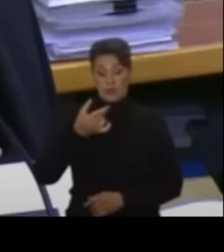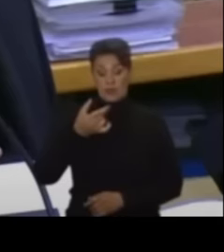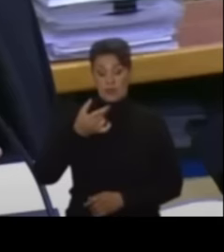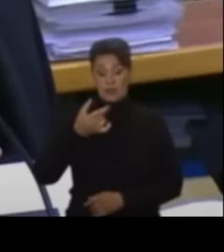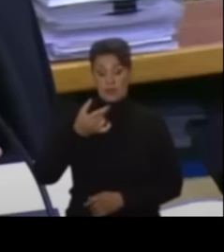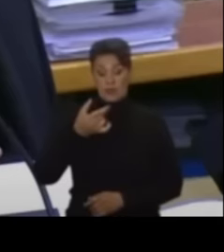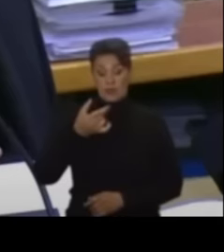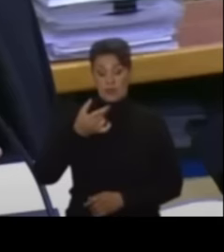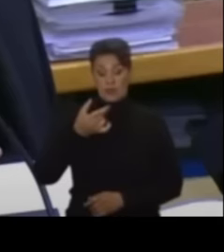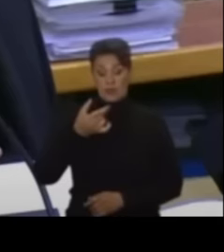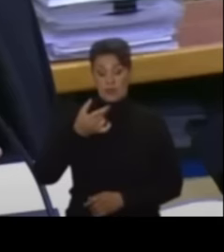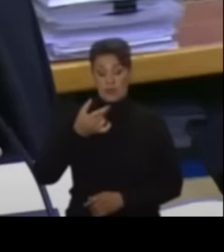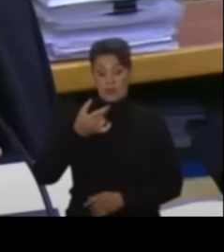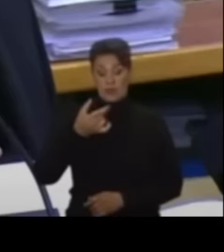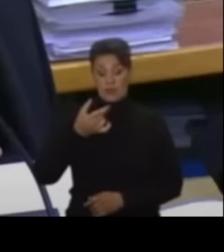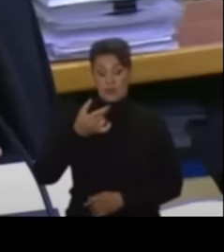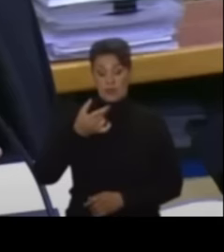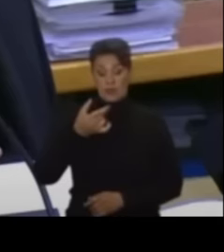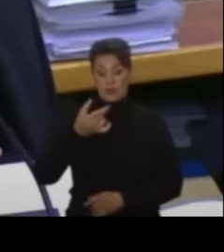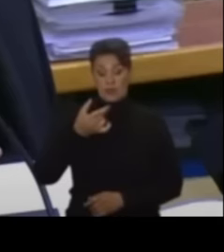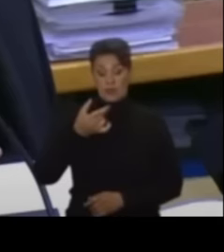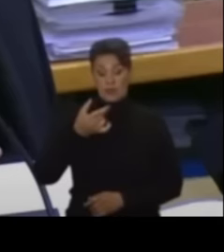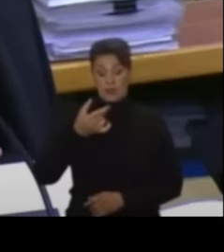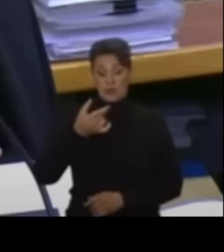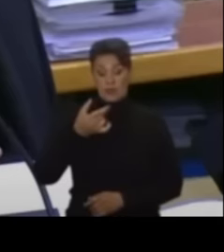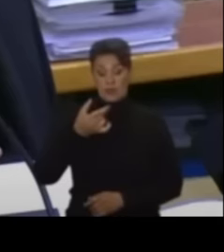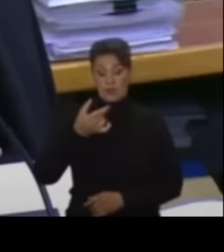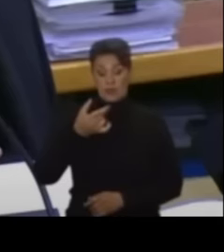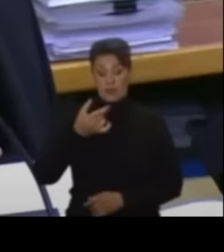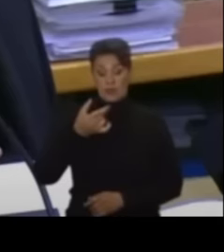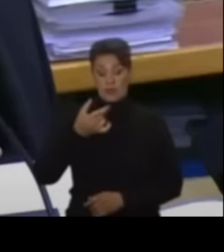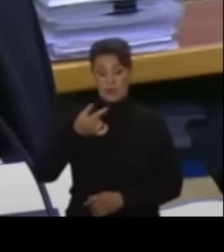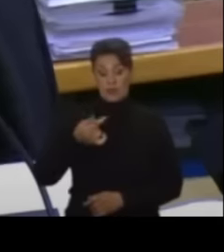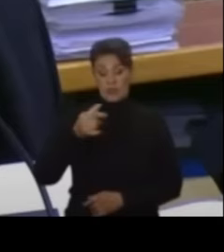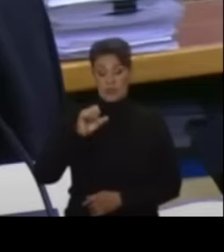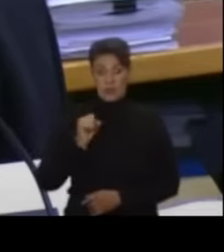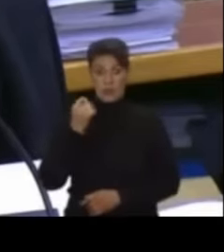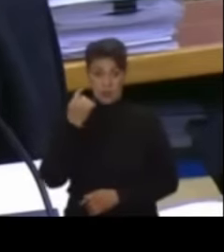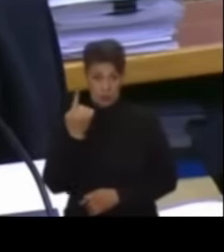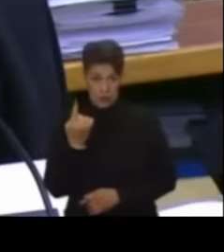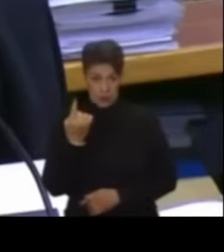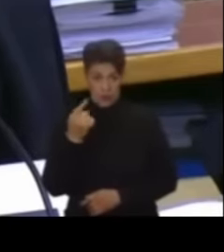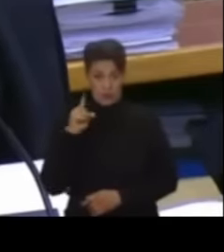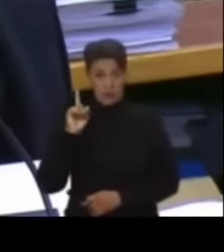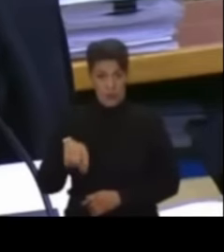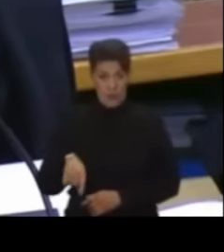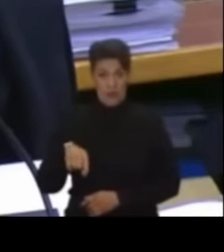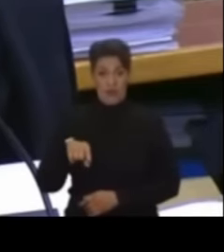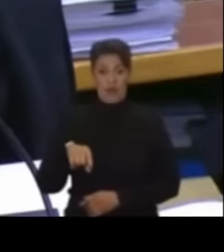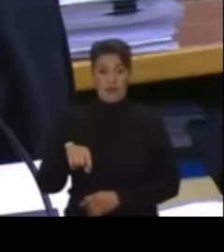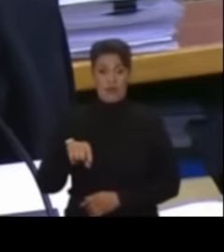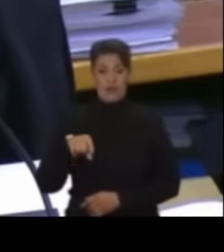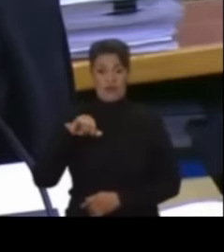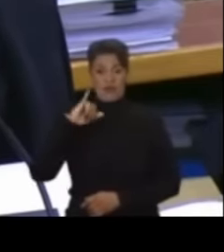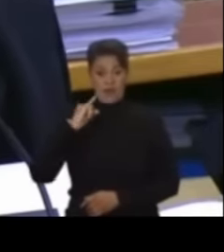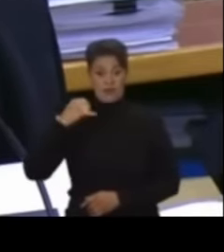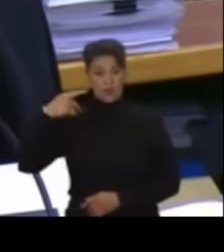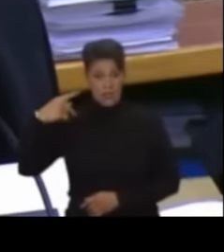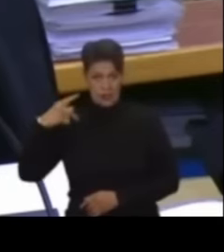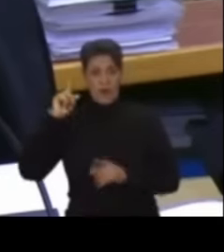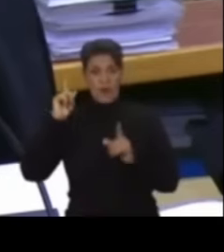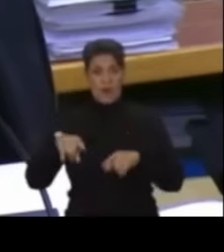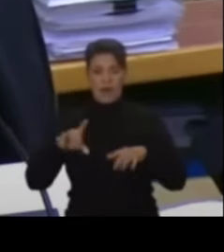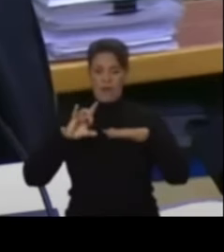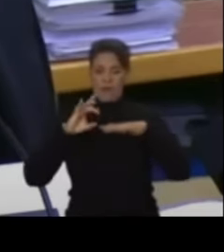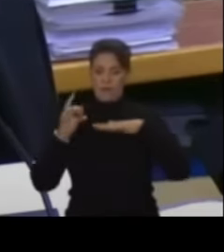aqui, 5 anos de censura, que legal, que legal, hein, minha vida. Na mídia, como inquérito das fake news, e o